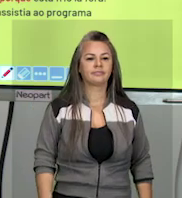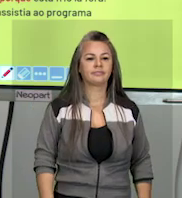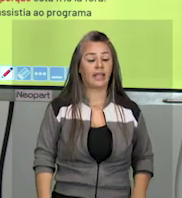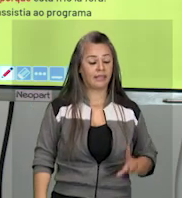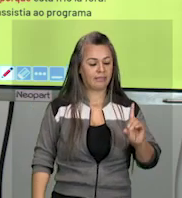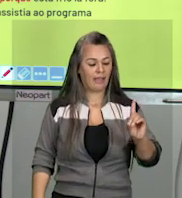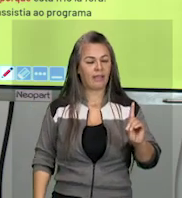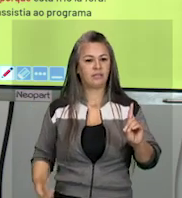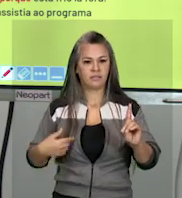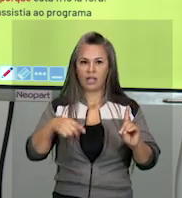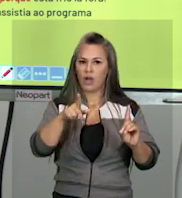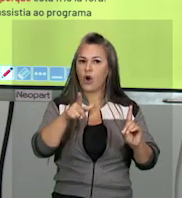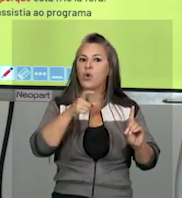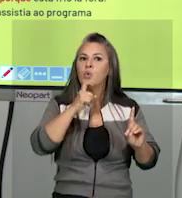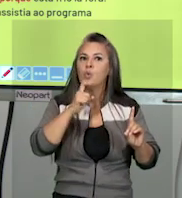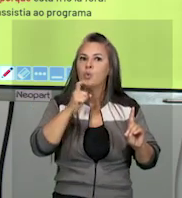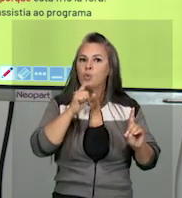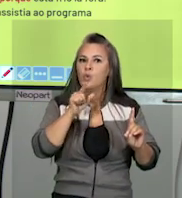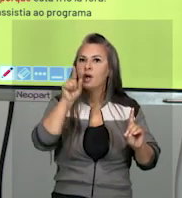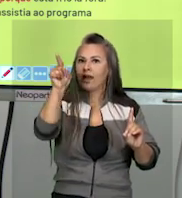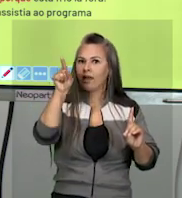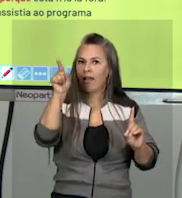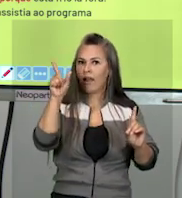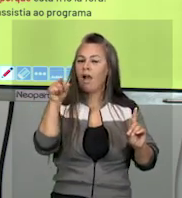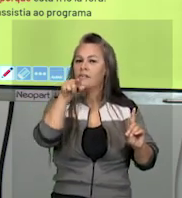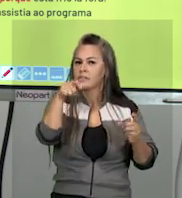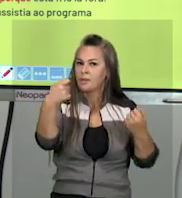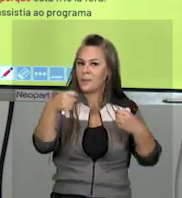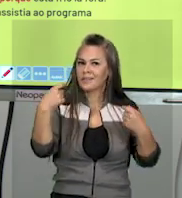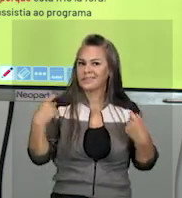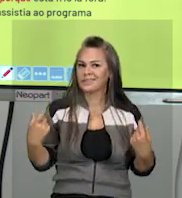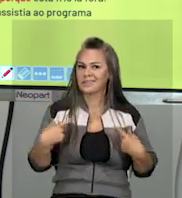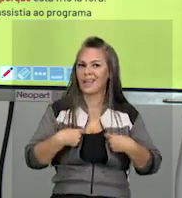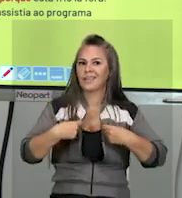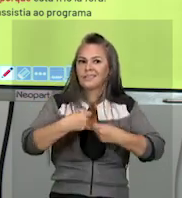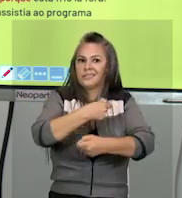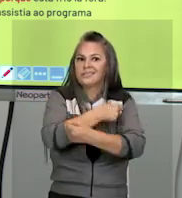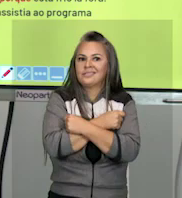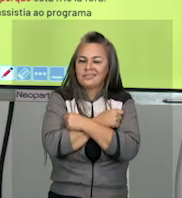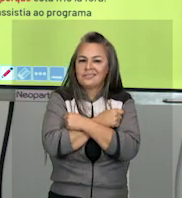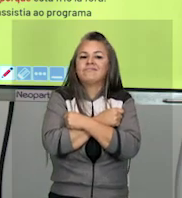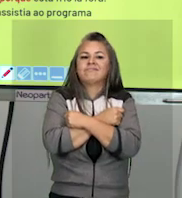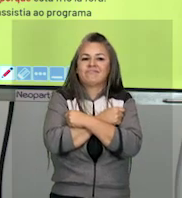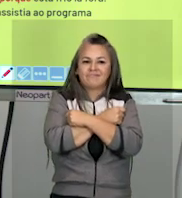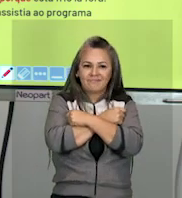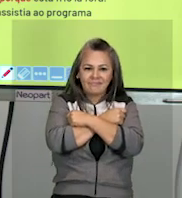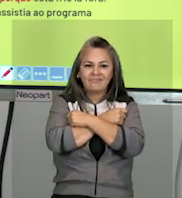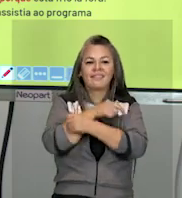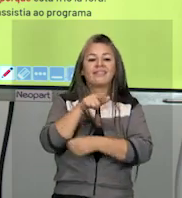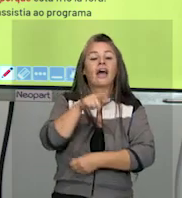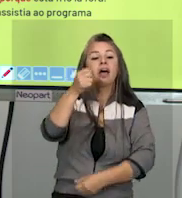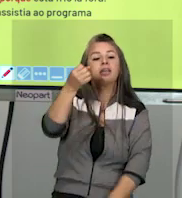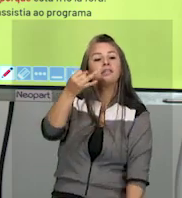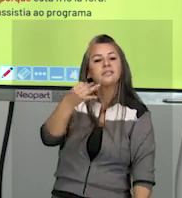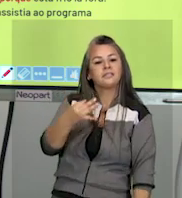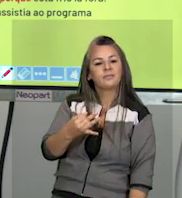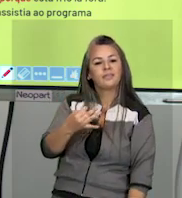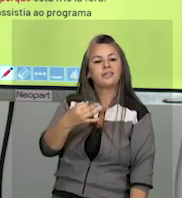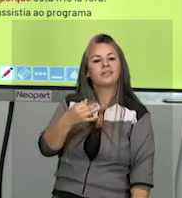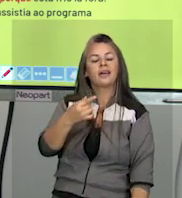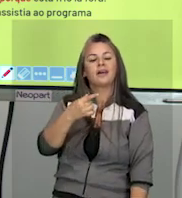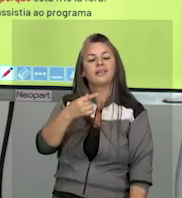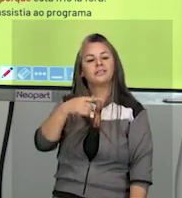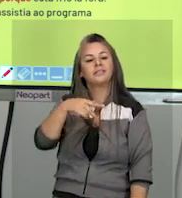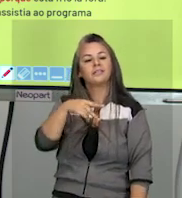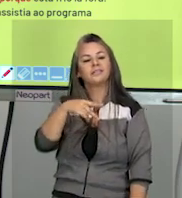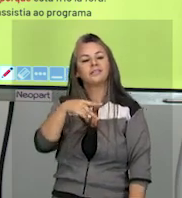Agasalhe-se bem, porque está frio lá fora. Porque ali o quê? Explicativa, não é? Está explicando, ó, lá